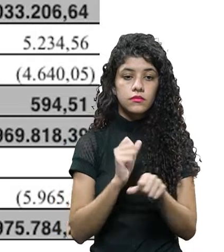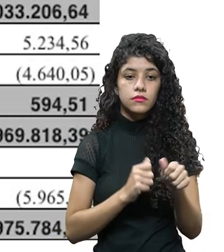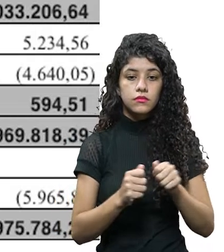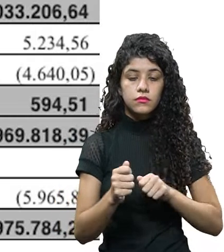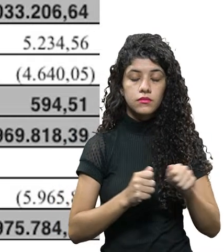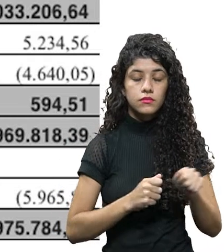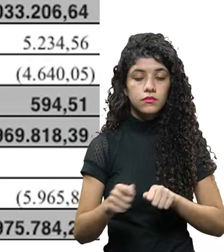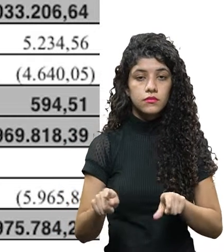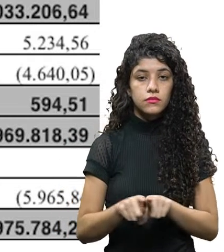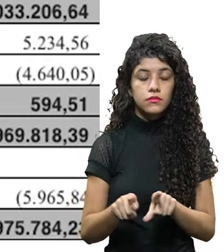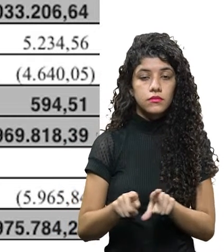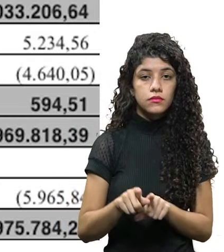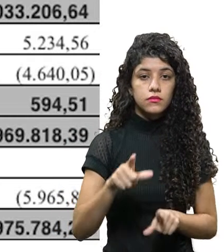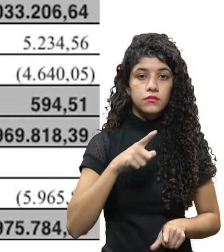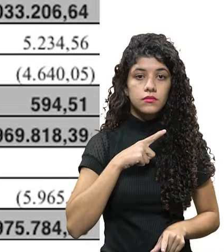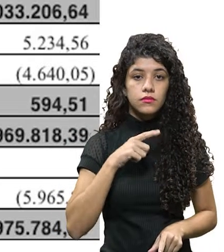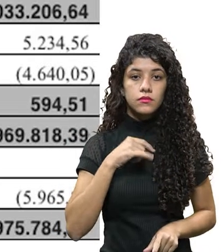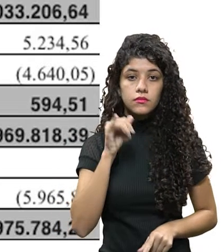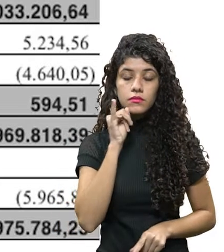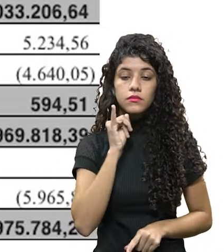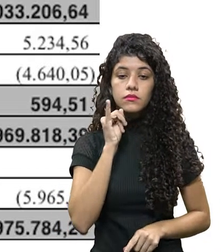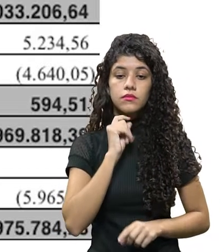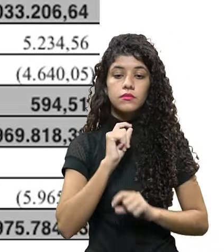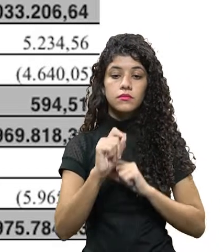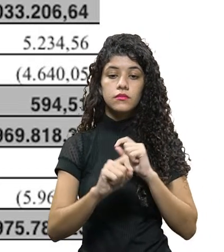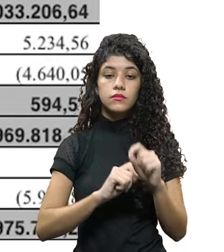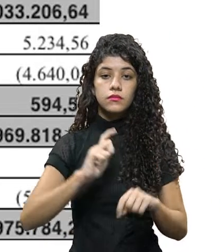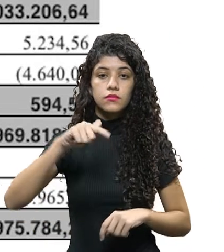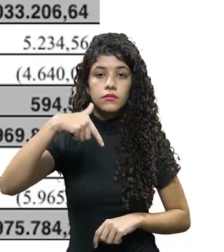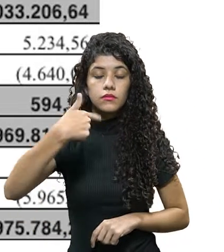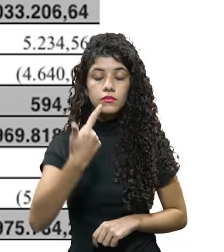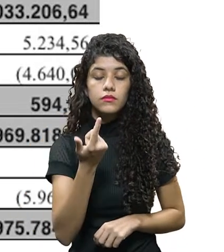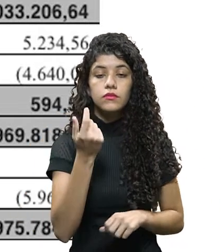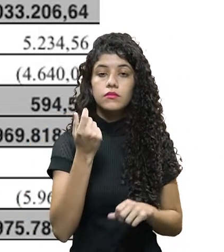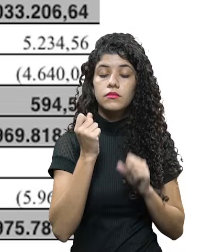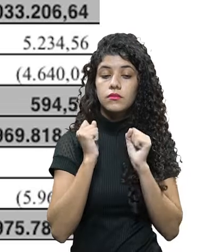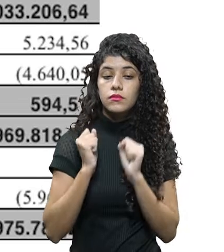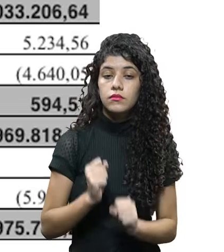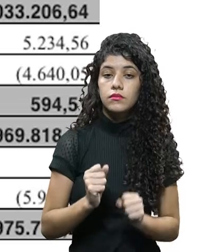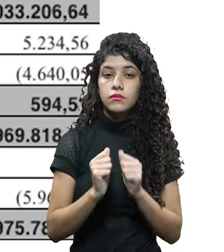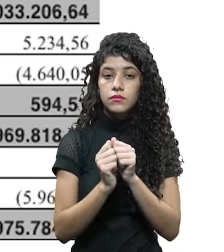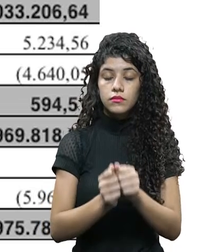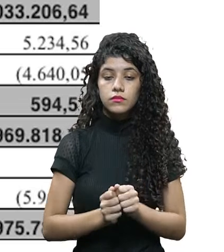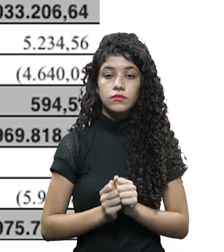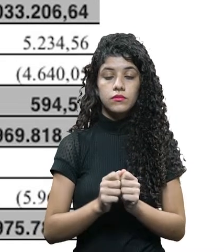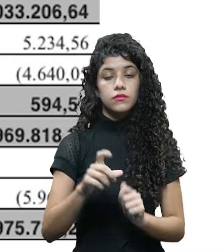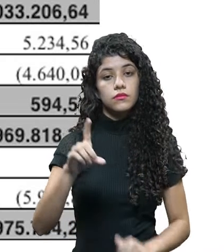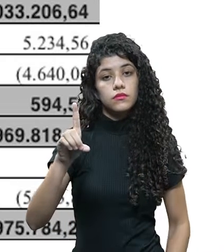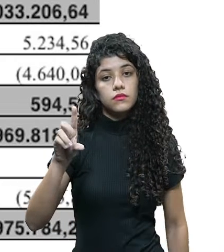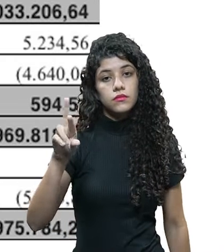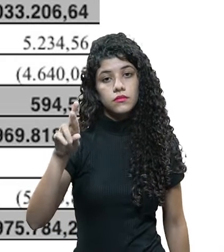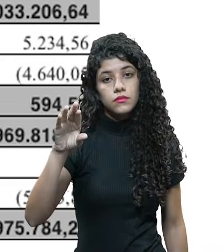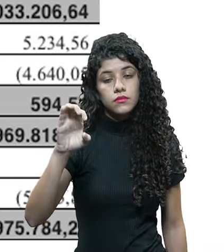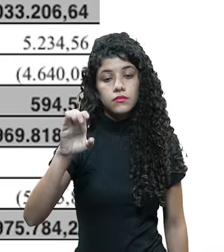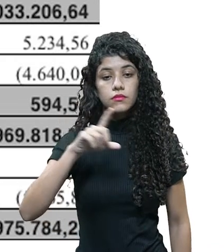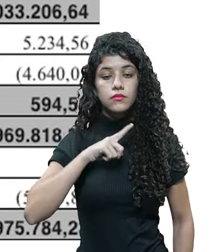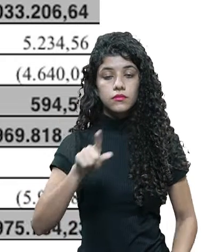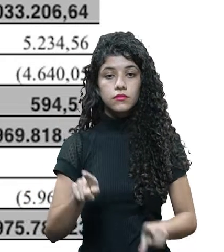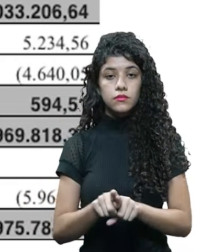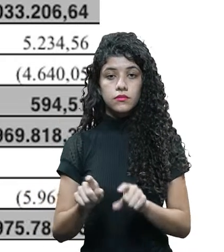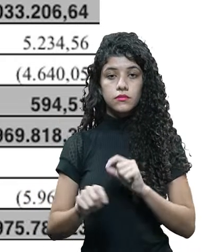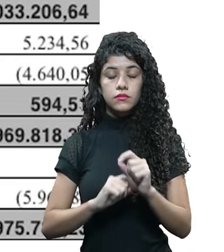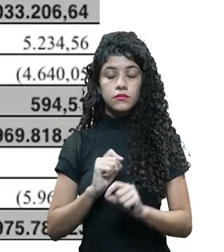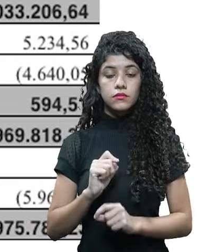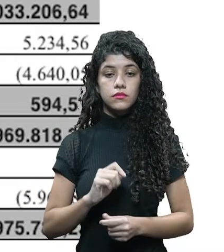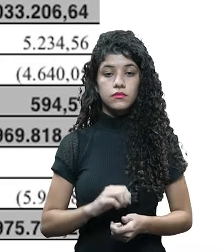administrativas, e aqui temos outro exemplo, que é a depreciação e amortização, que é uma outra conta que pode estar colocada na DRE. E aí